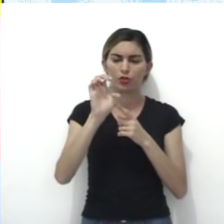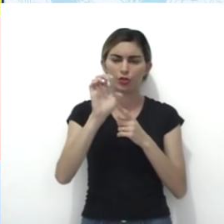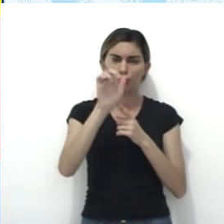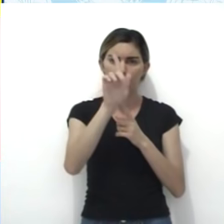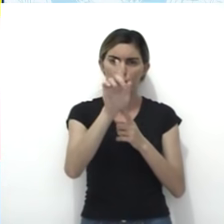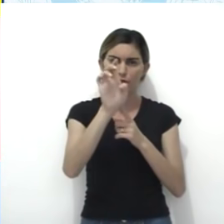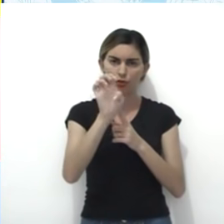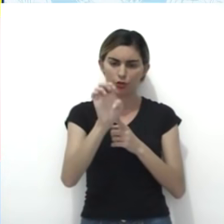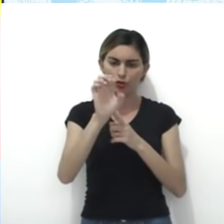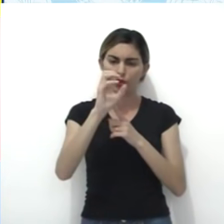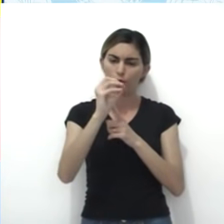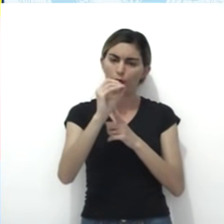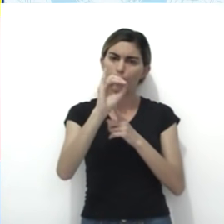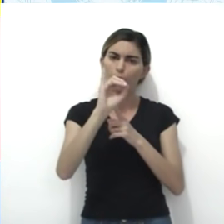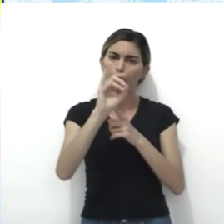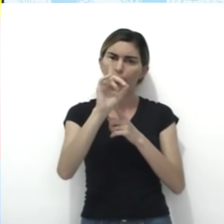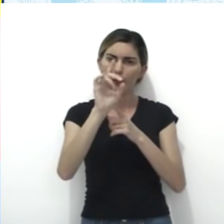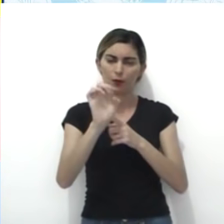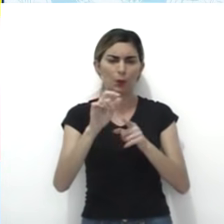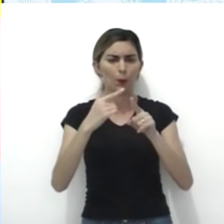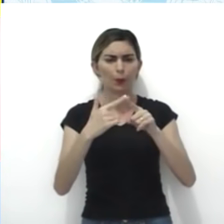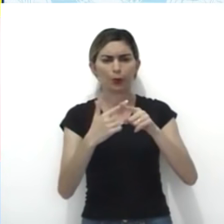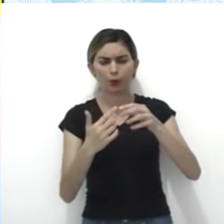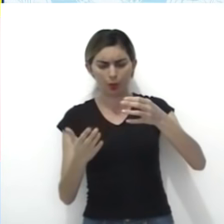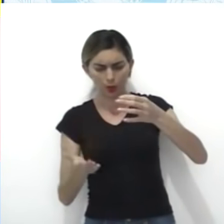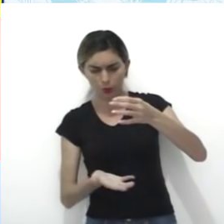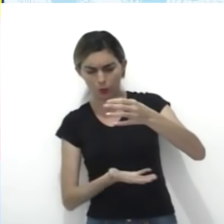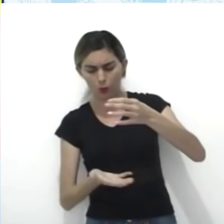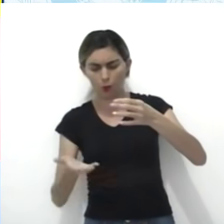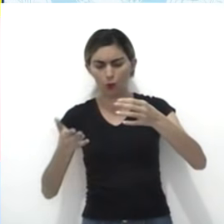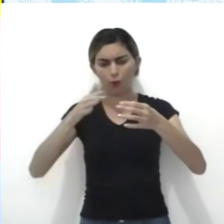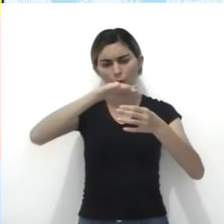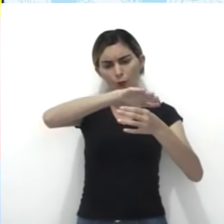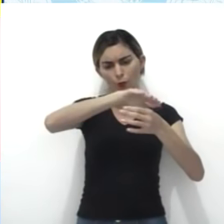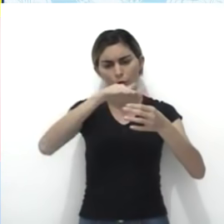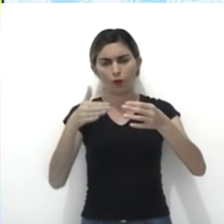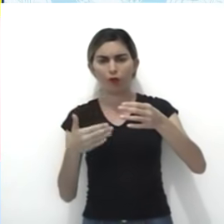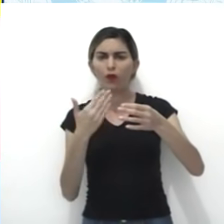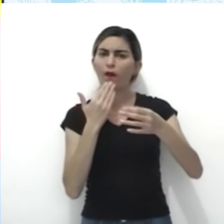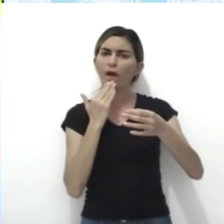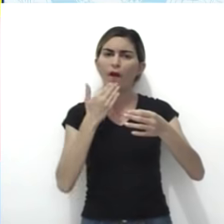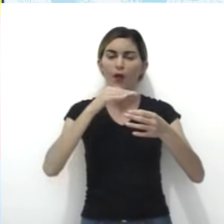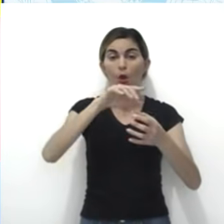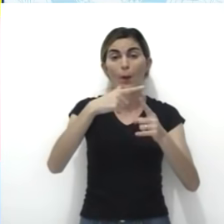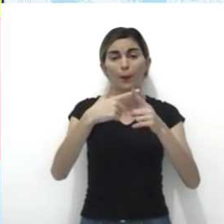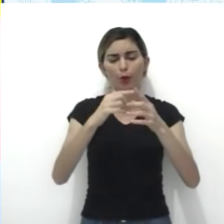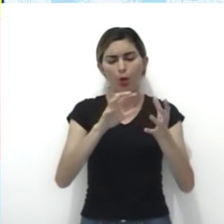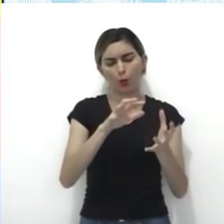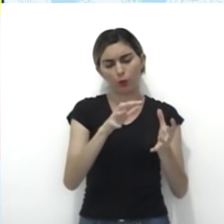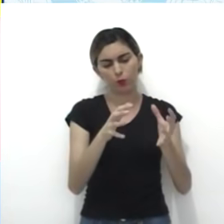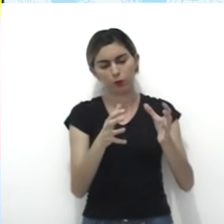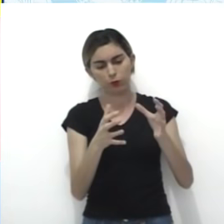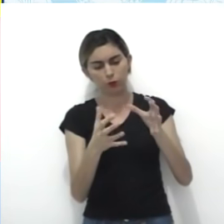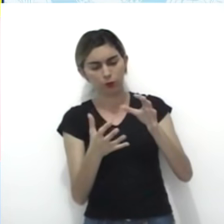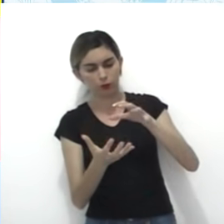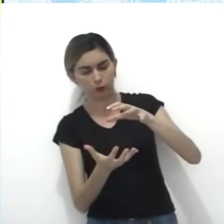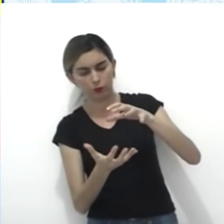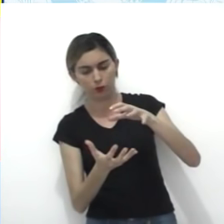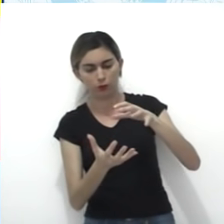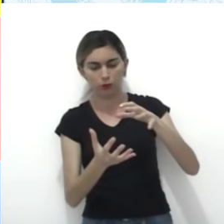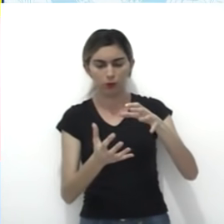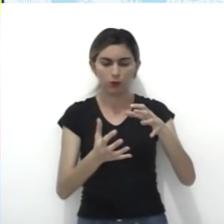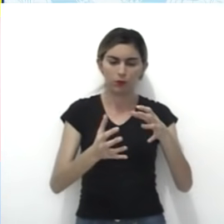boyd então gente porque que ela é achatado no polo como a terra ela realiza o movimento de rotação